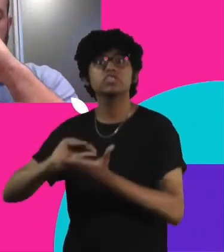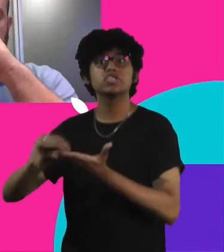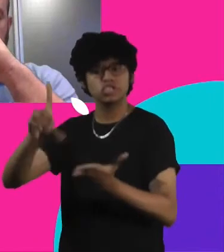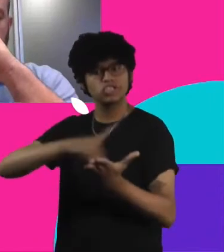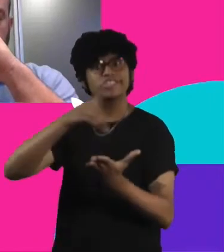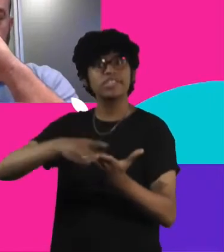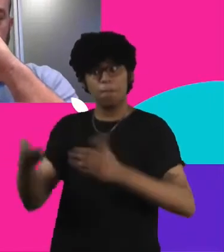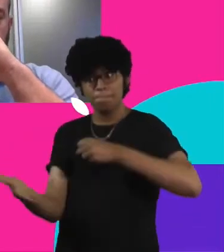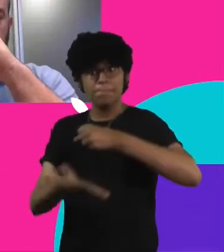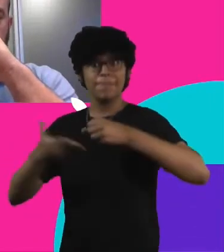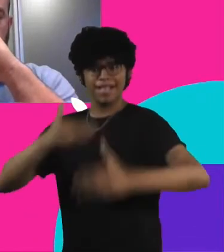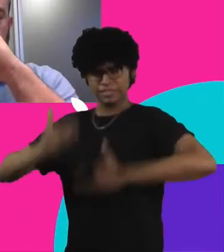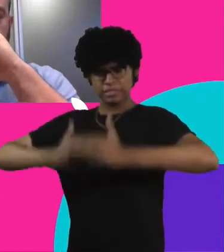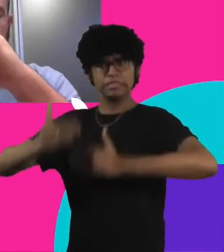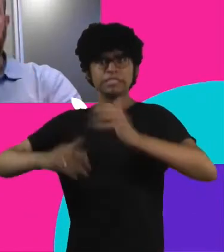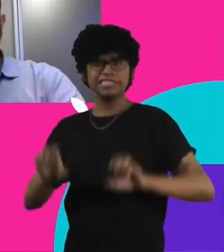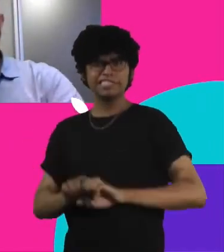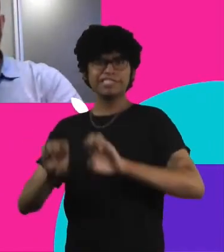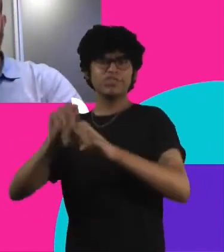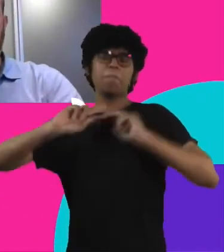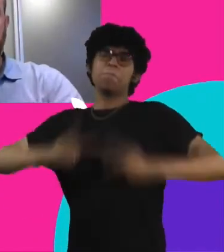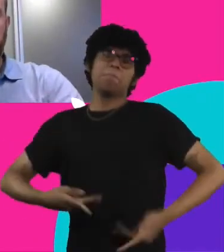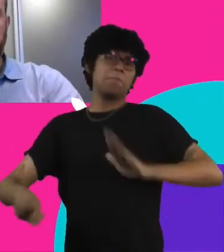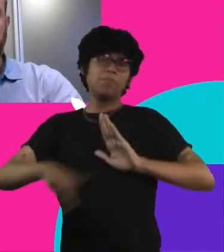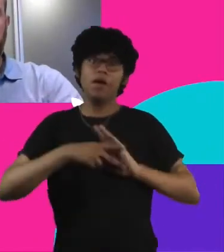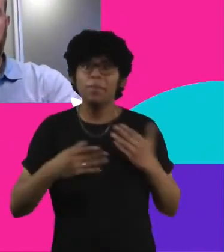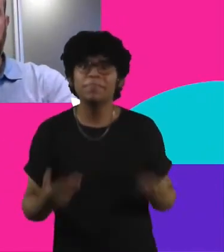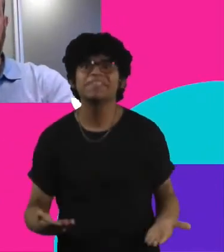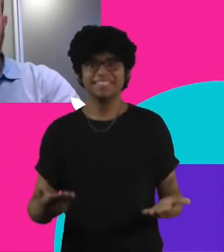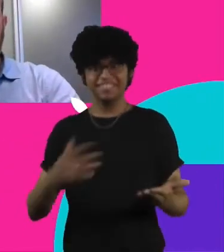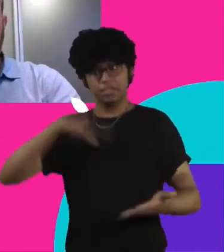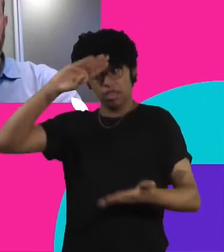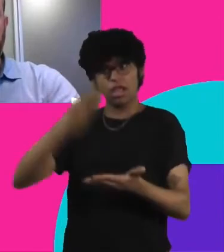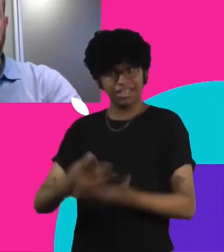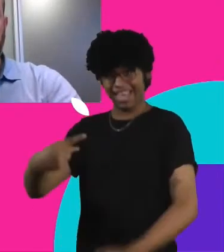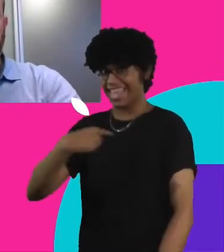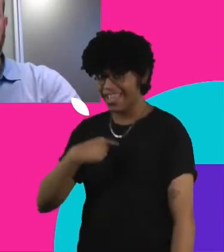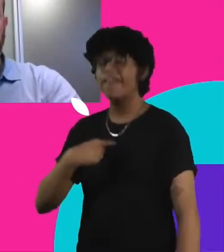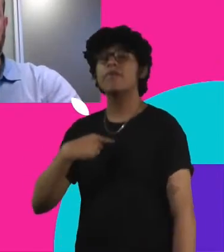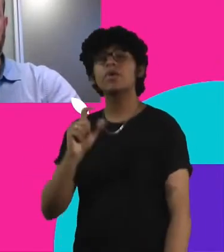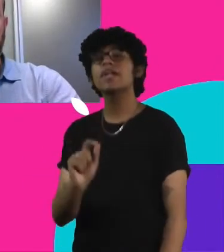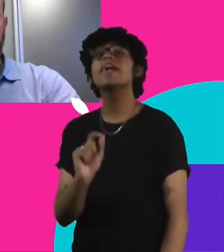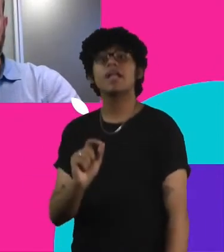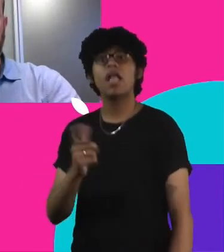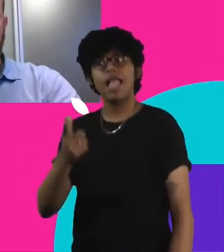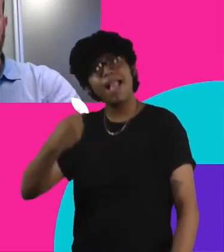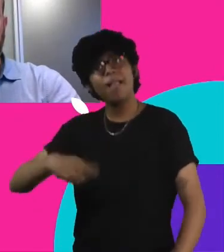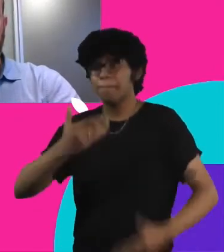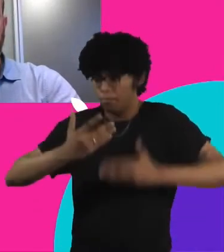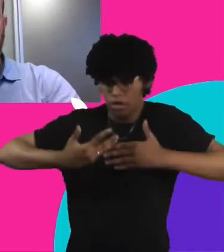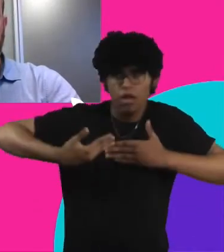como base para o desenvolvimento estruturado do ser humano. Eu acredito que daqui para frente é essencial, é aquilo que você falou,